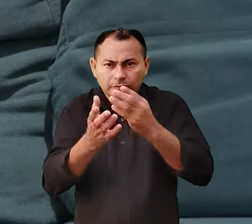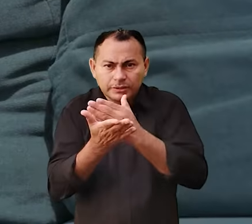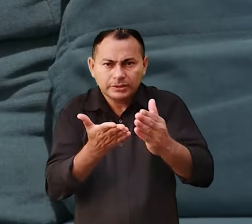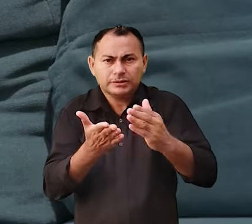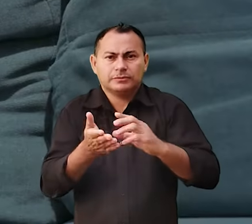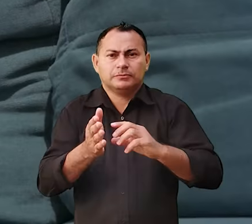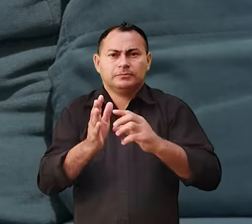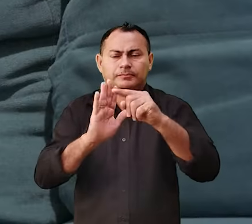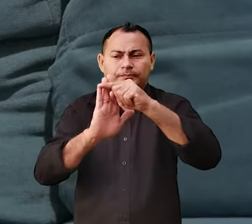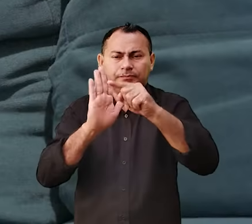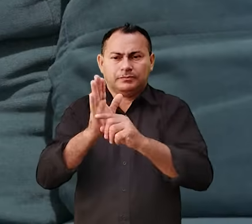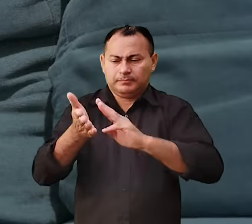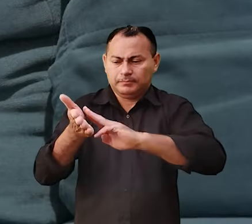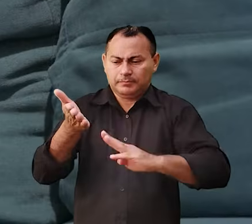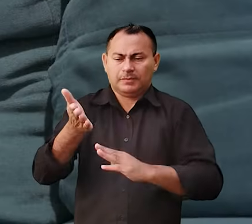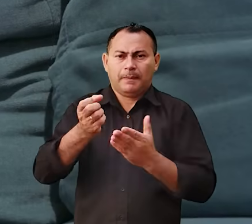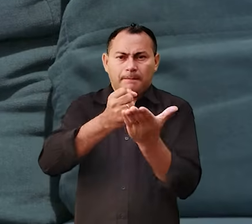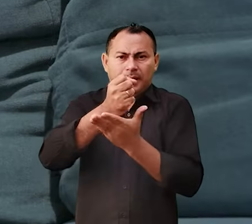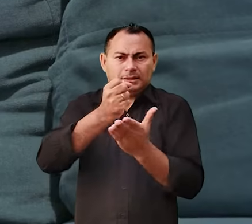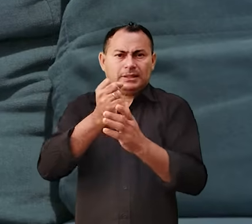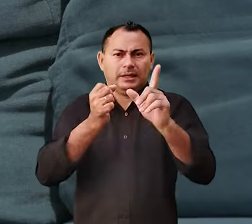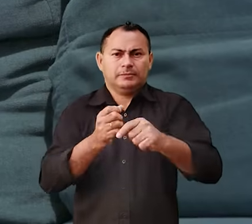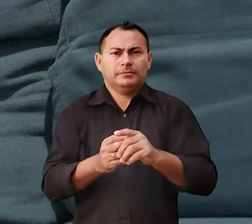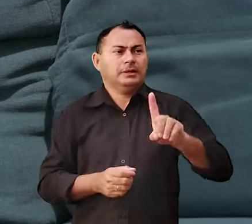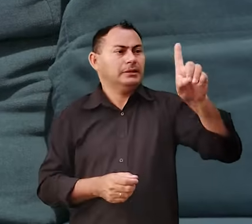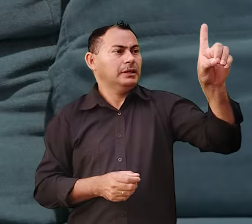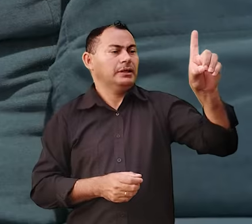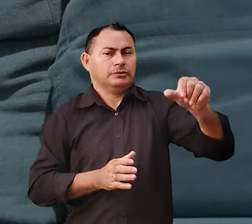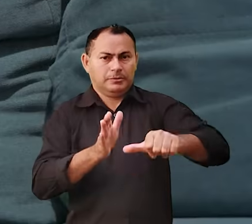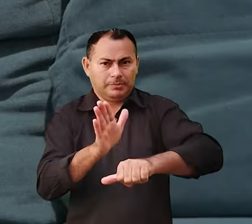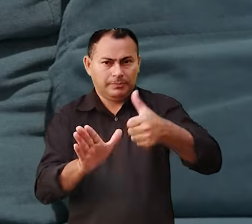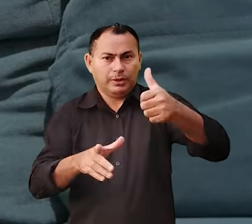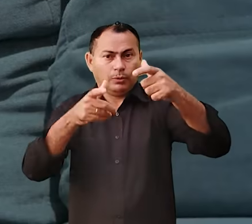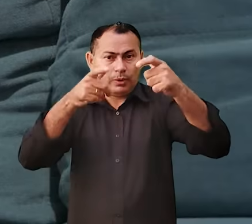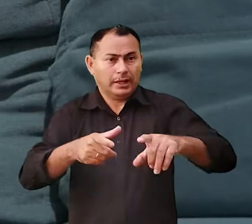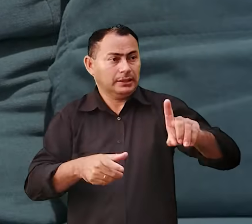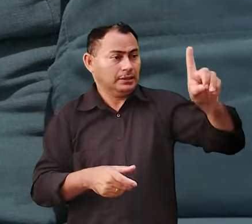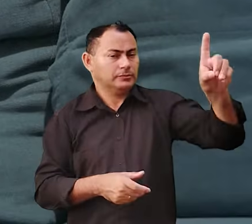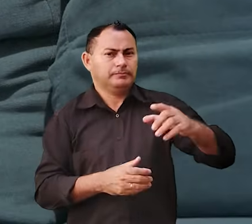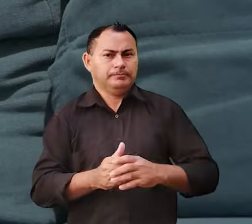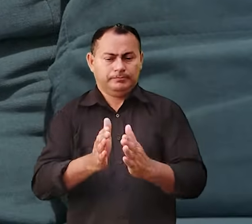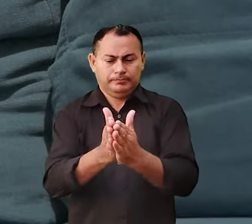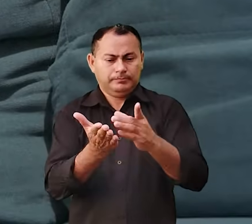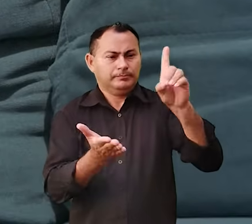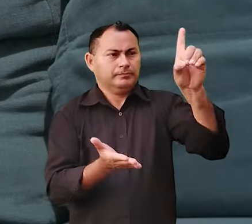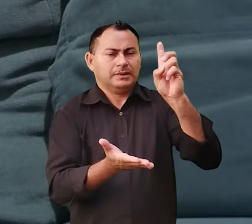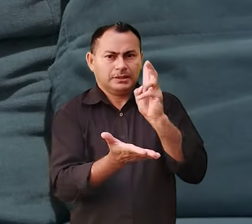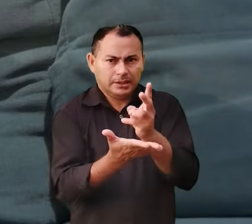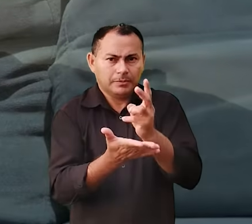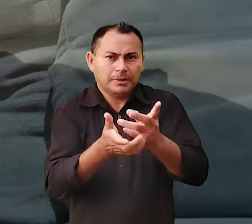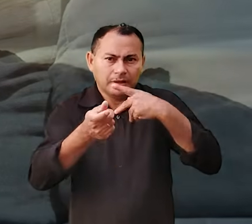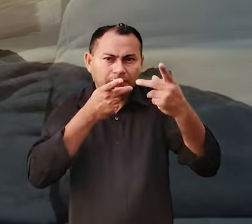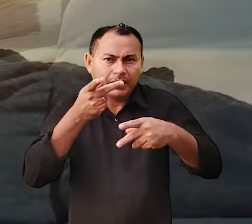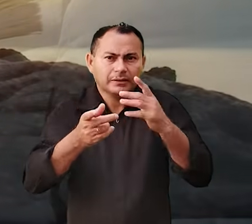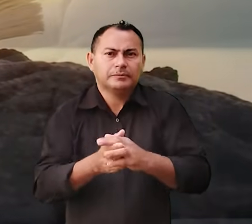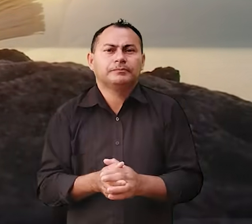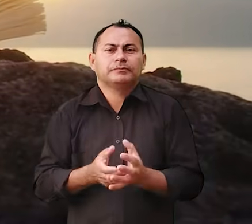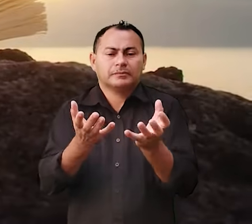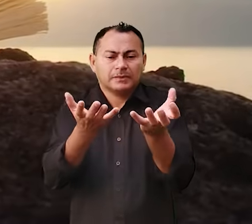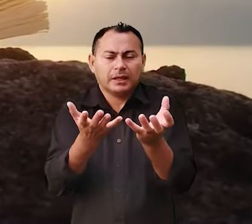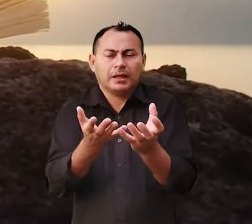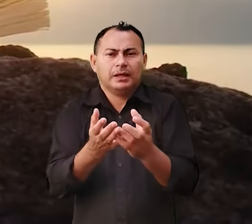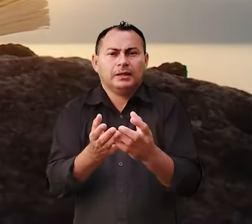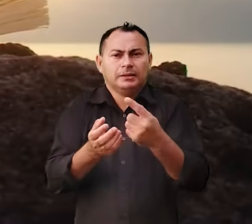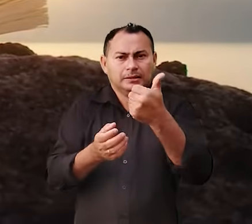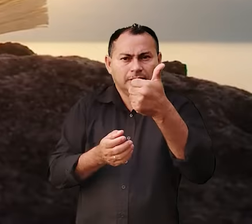programa. A mensagem básica desse sermão é Deus em primeiro lugar. A Bíblia está sempre falando disso,